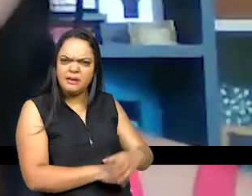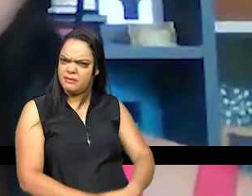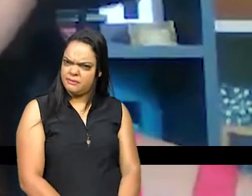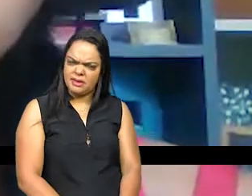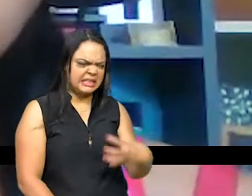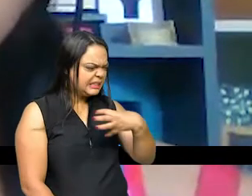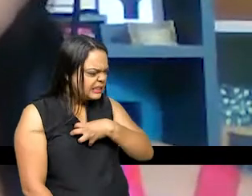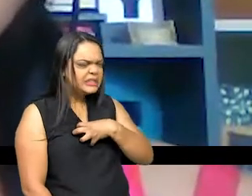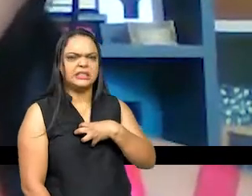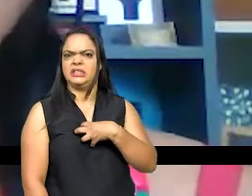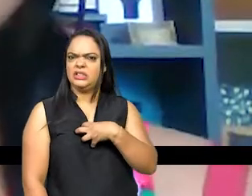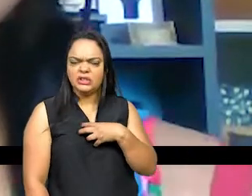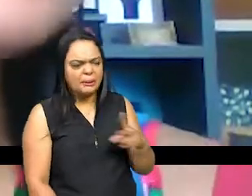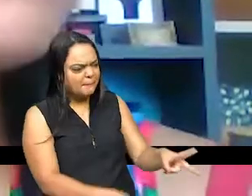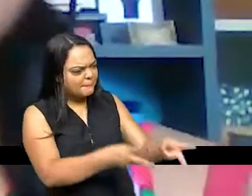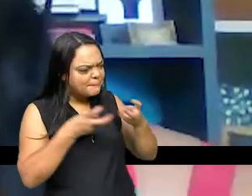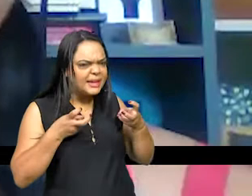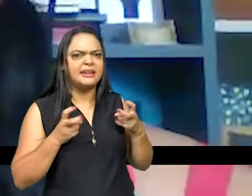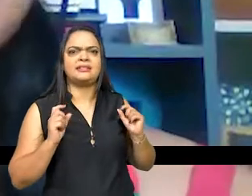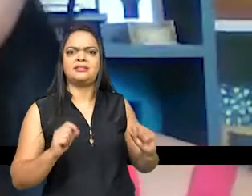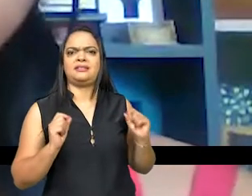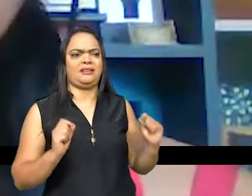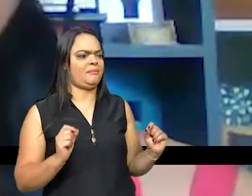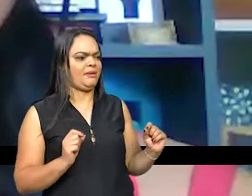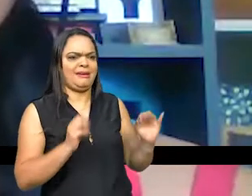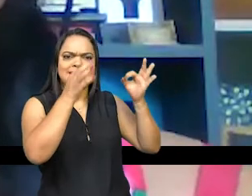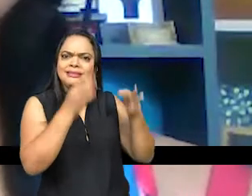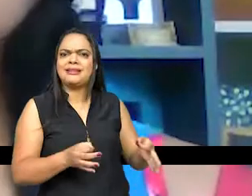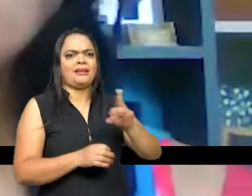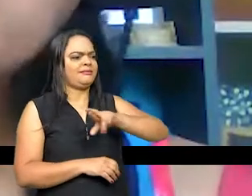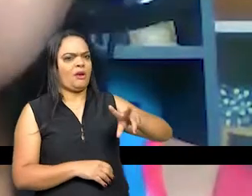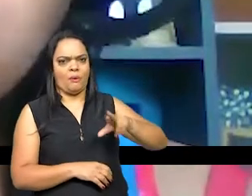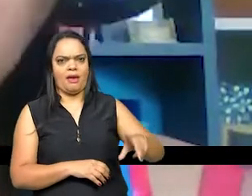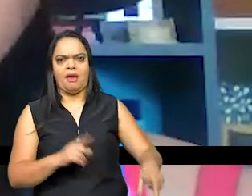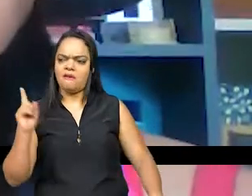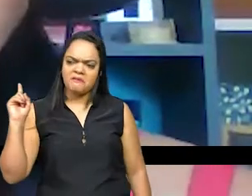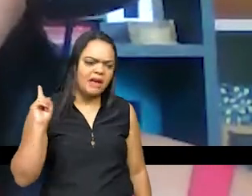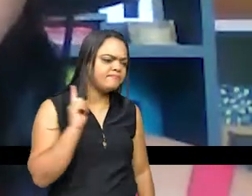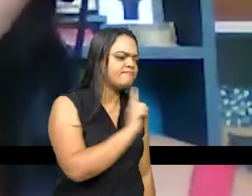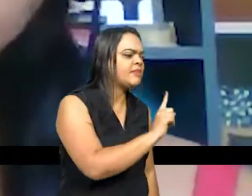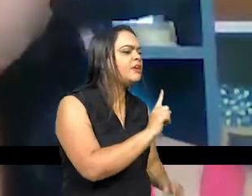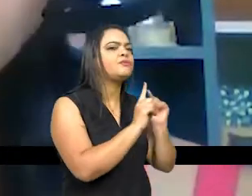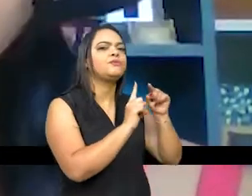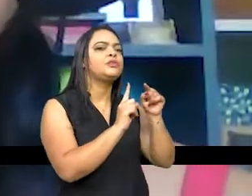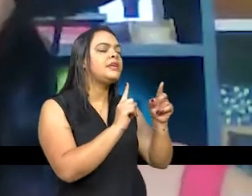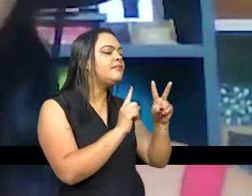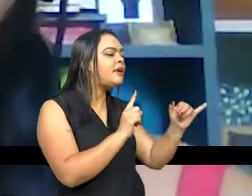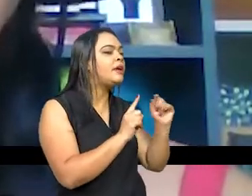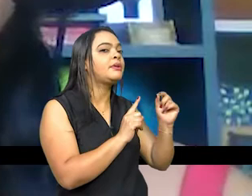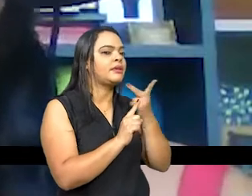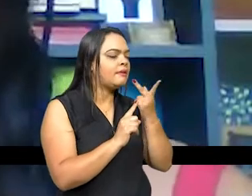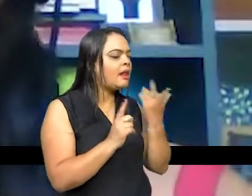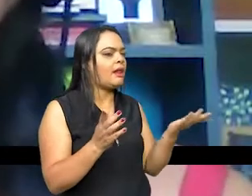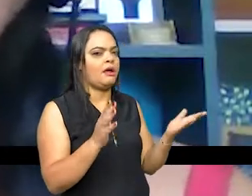cena com sensibilidade, tu vai perceber que as coisas não estão bem, tu vai te aproximar daquela situação e tu vai interferir.